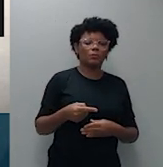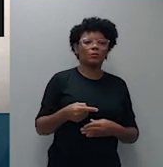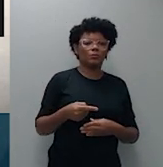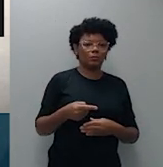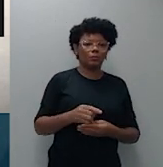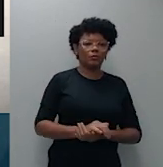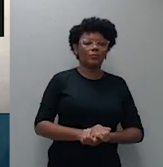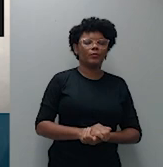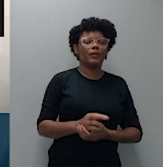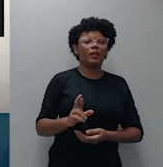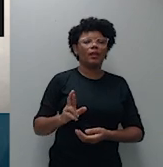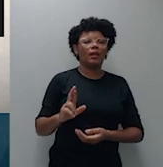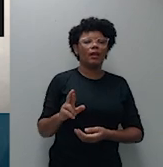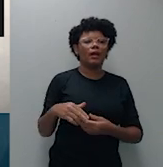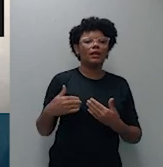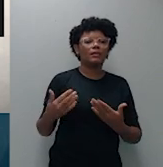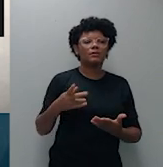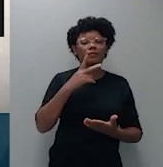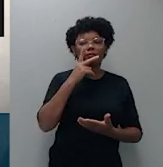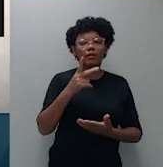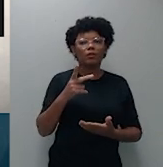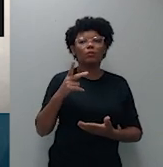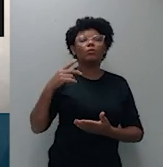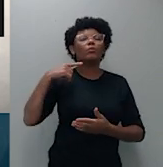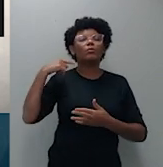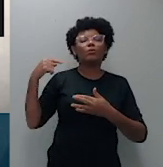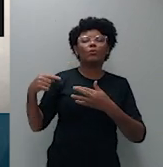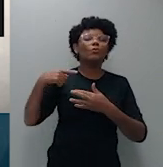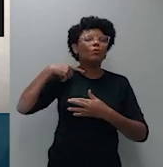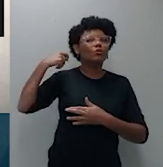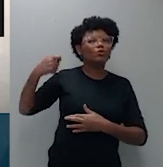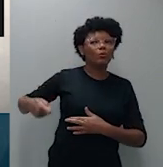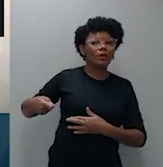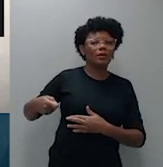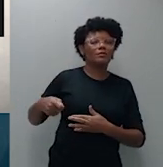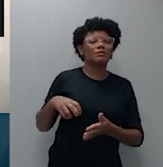30000 e disse o juiz